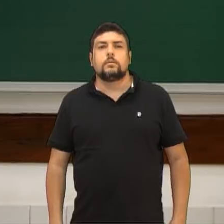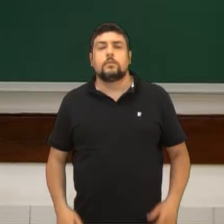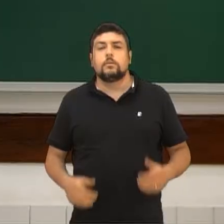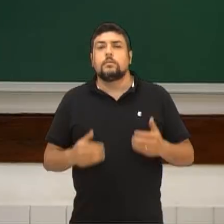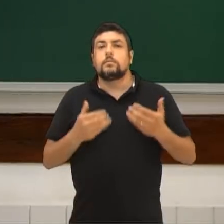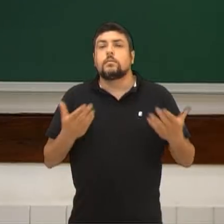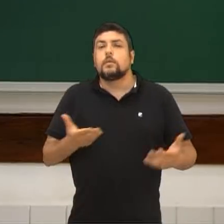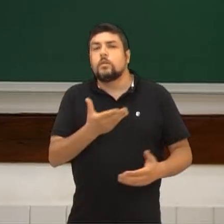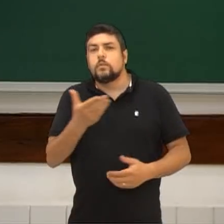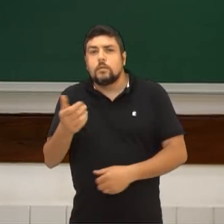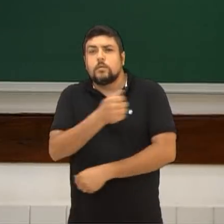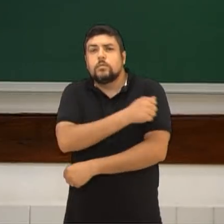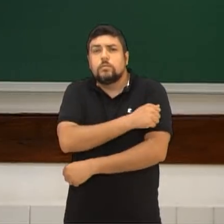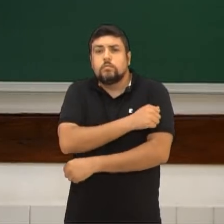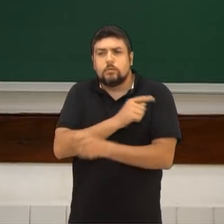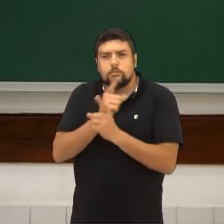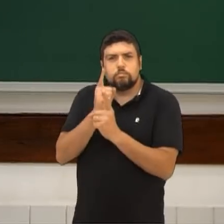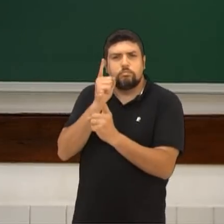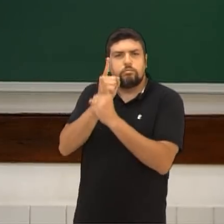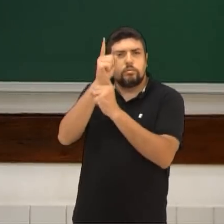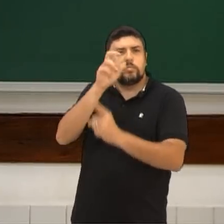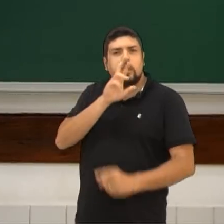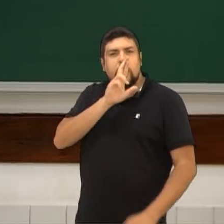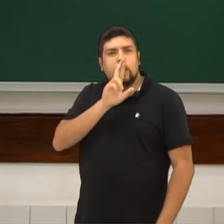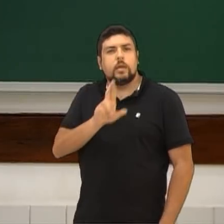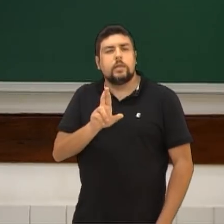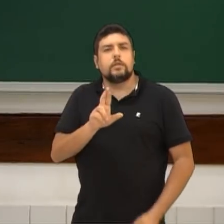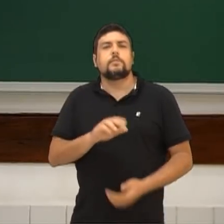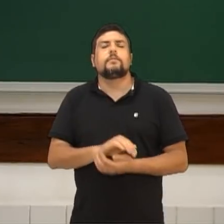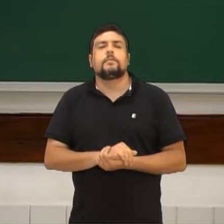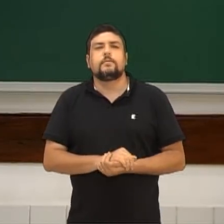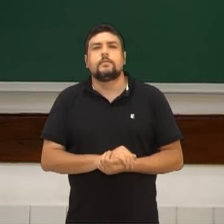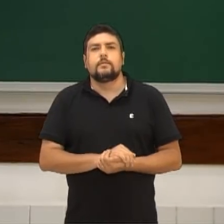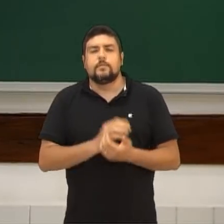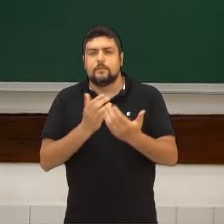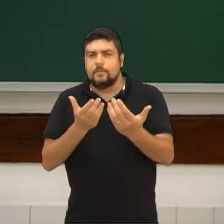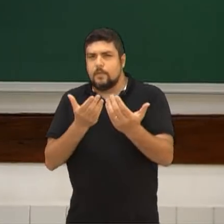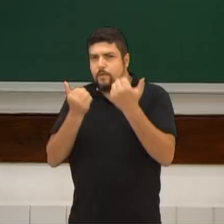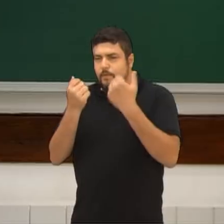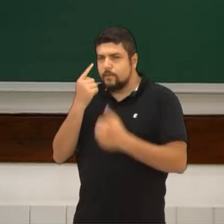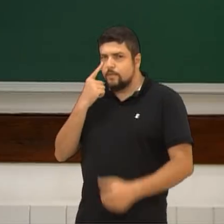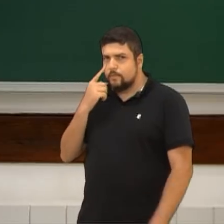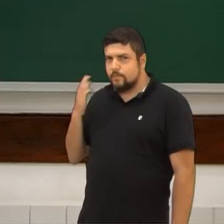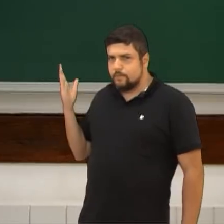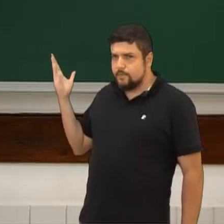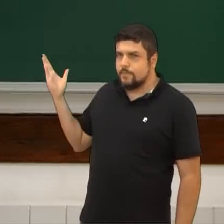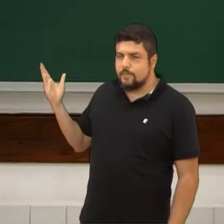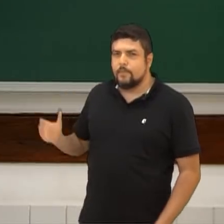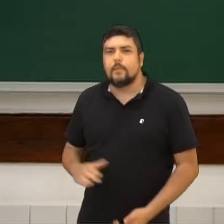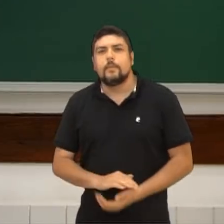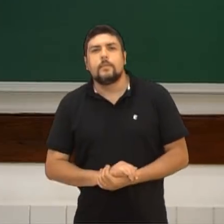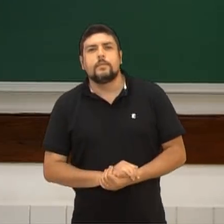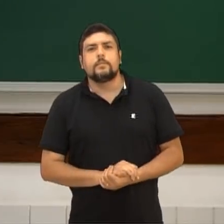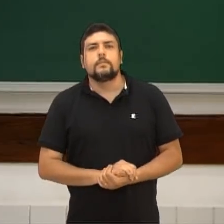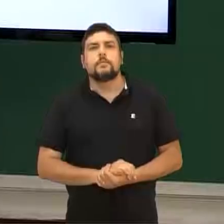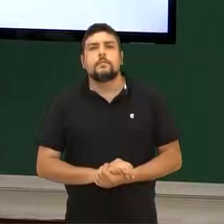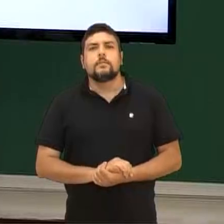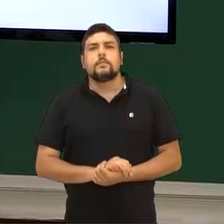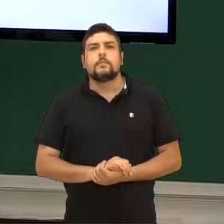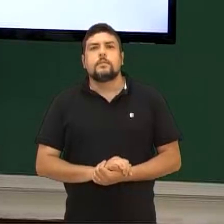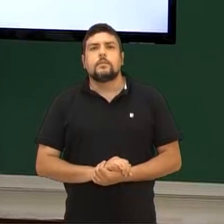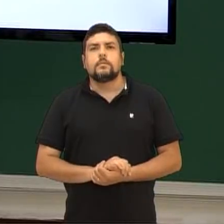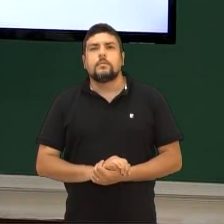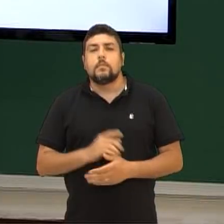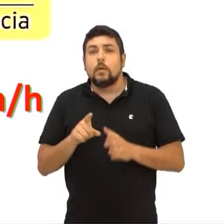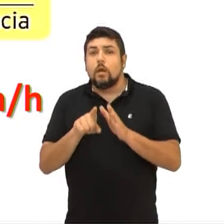Então, alunos, conseguiram identificar o resultado? Venha com o professor aqui, vamos na tela verificar. Ó, a pergunta que ele havia